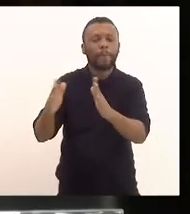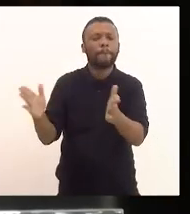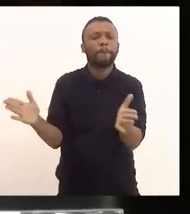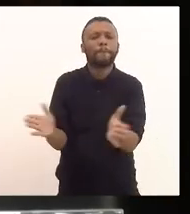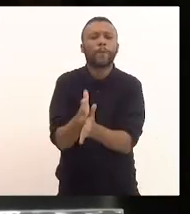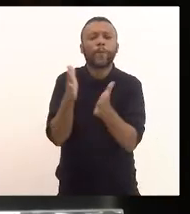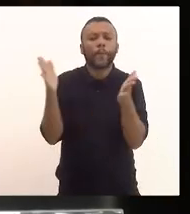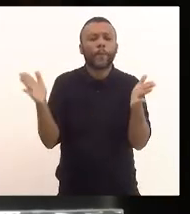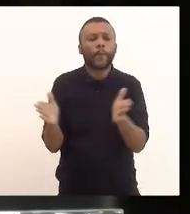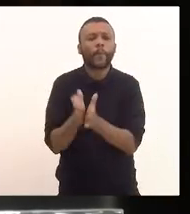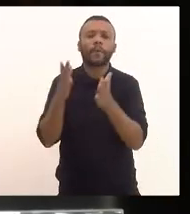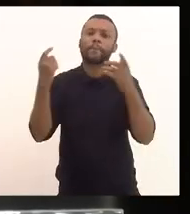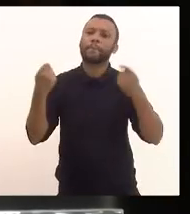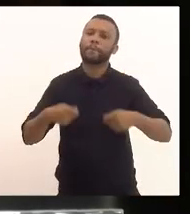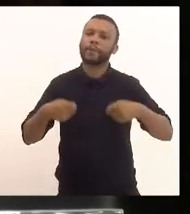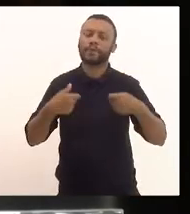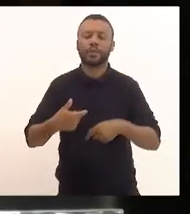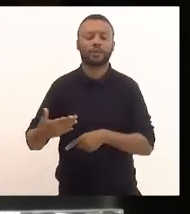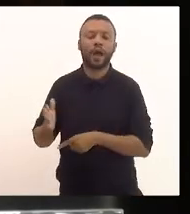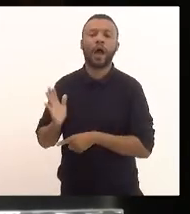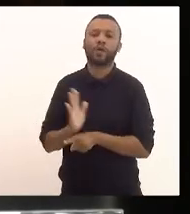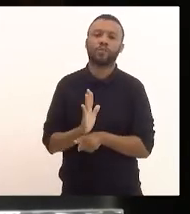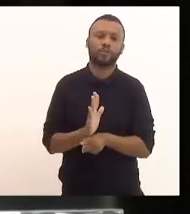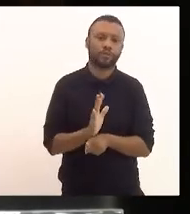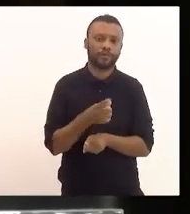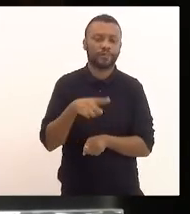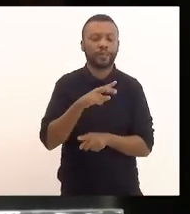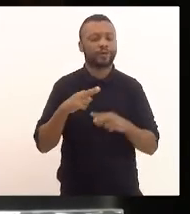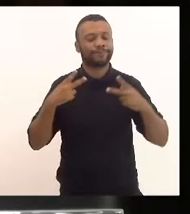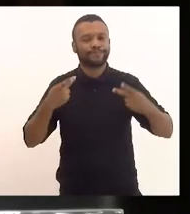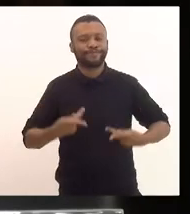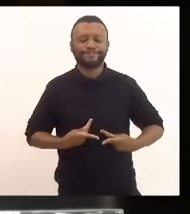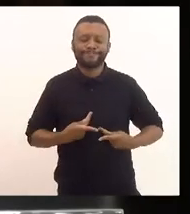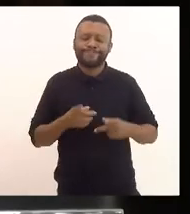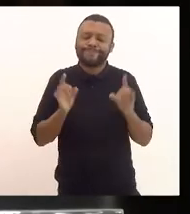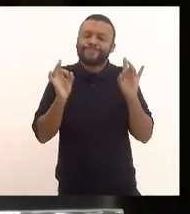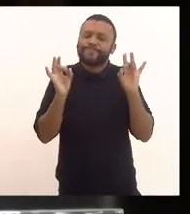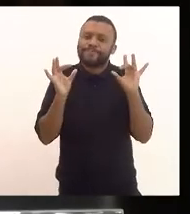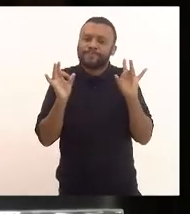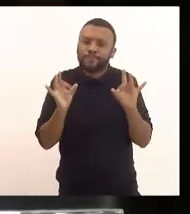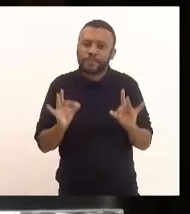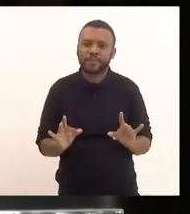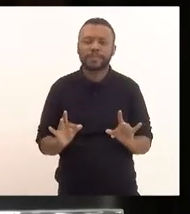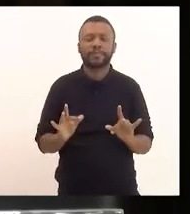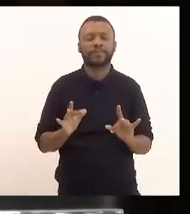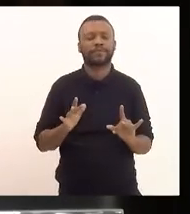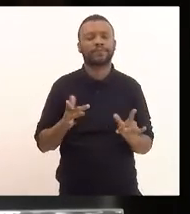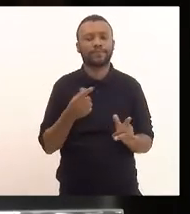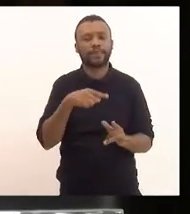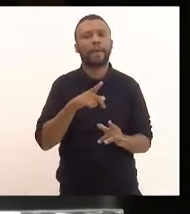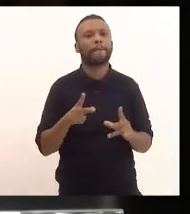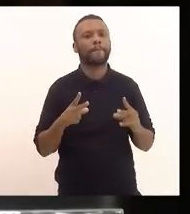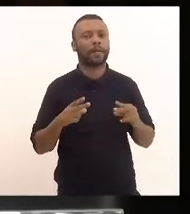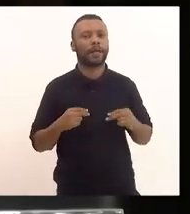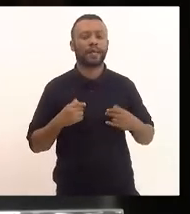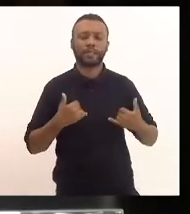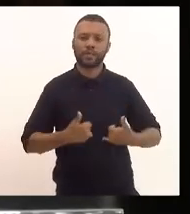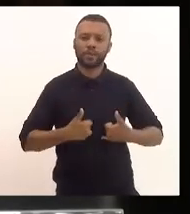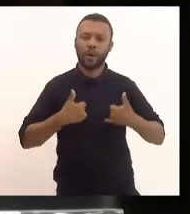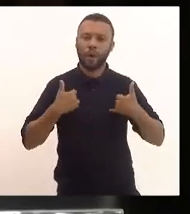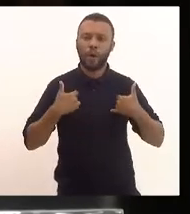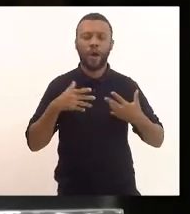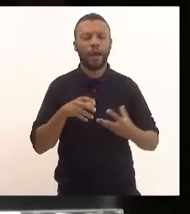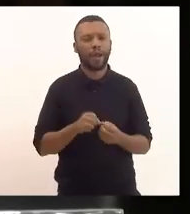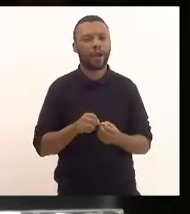precisam de ajuda Portanto vocês são seres humanos muito especiais vocês merecem toda honra e